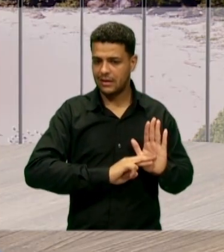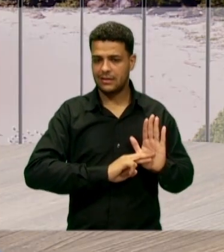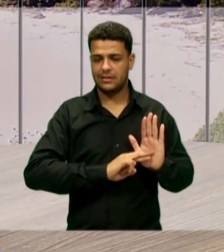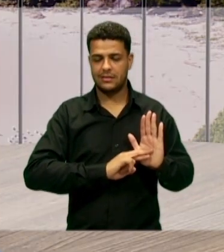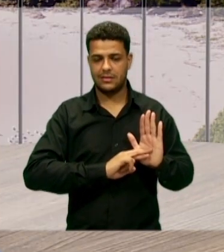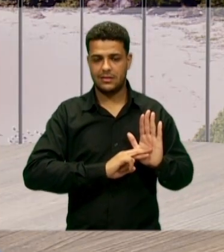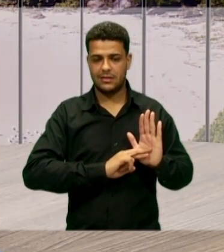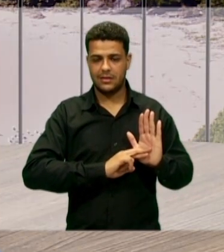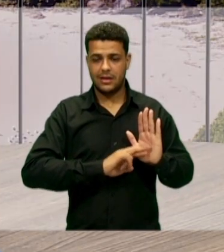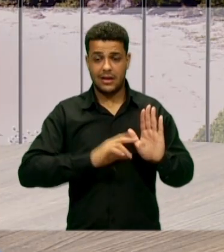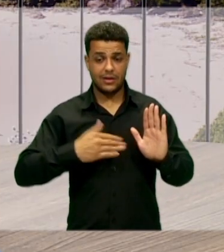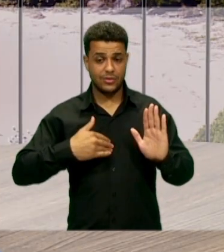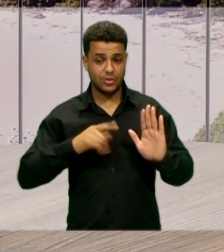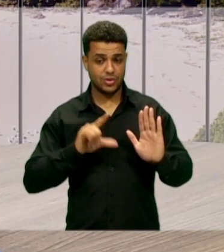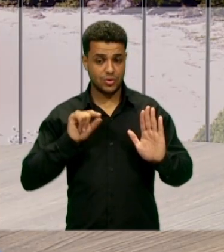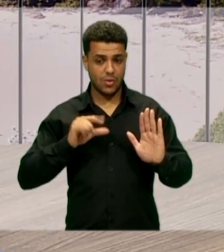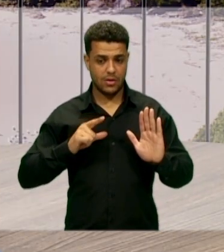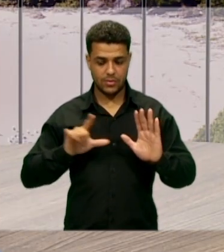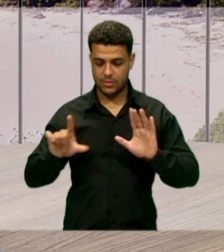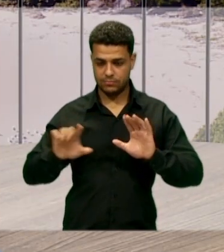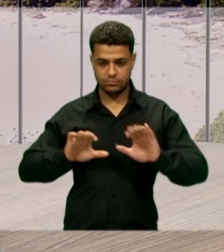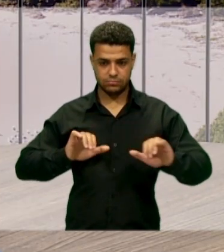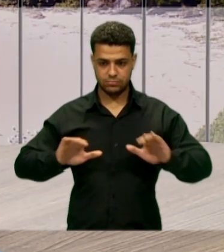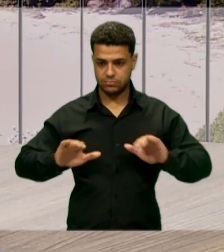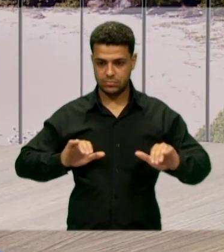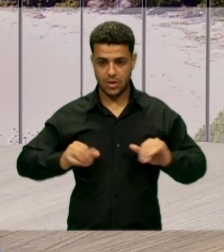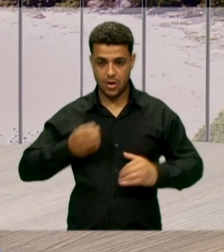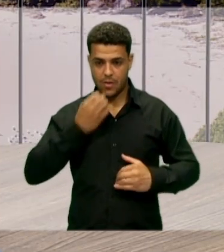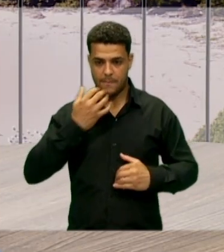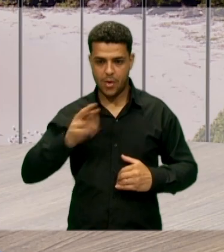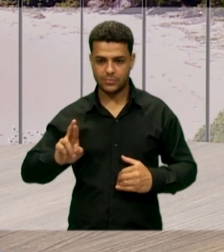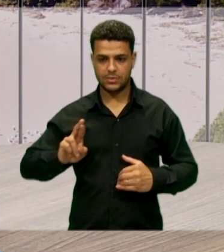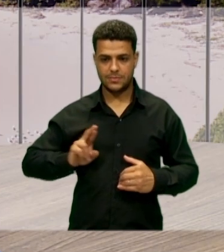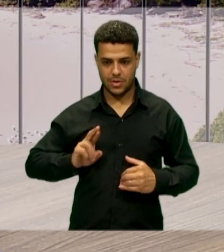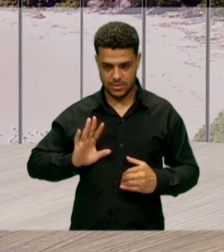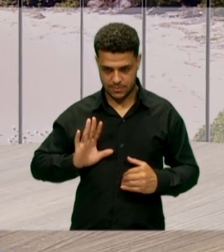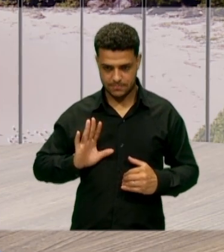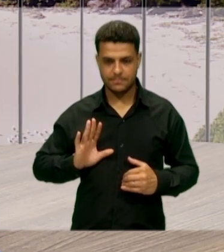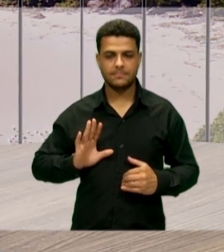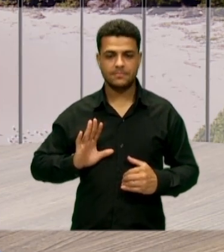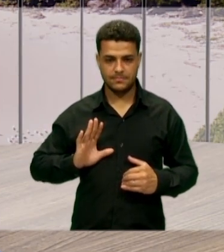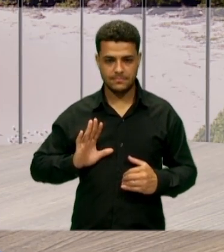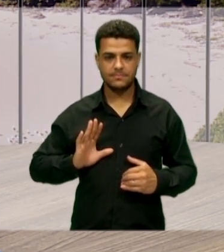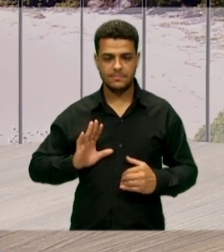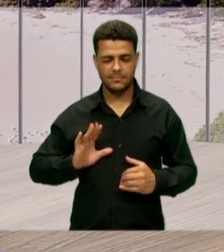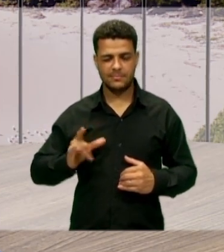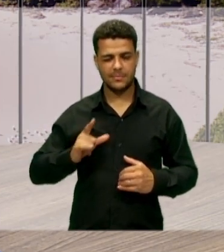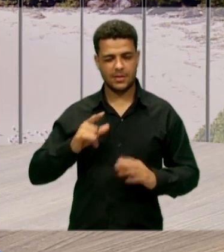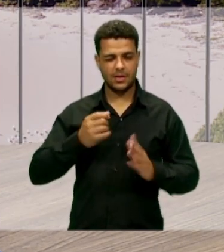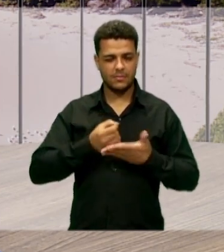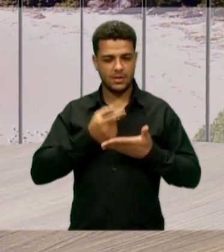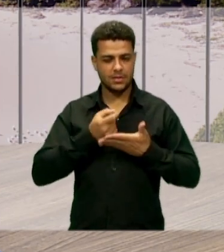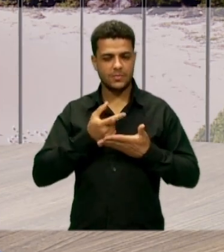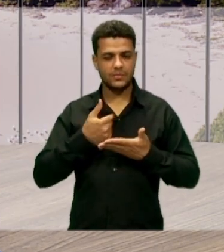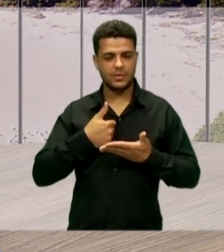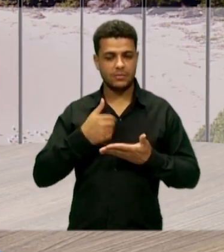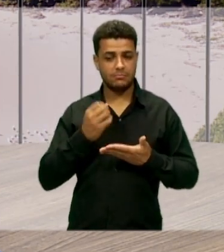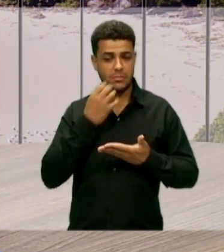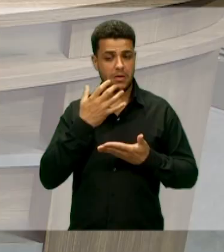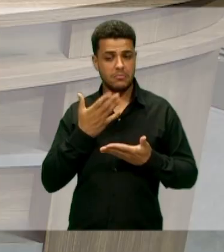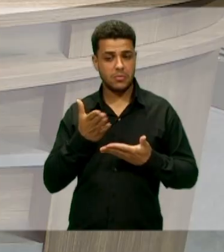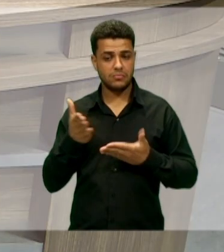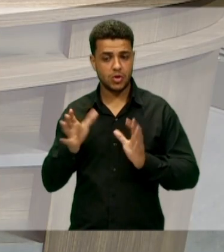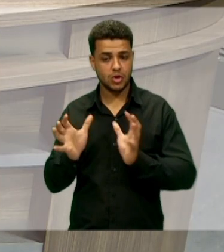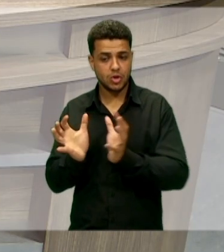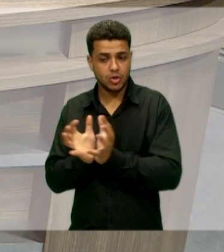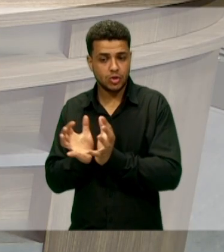hoje? Seleção de pacientes que a gente chama de bons respondedores. Então, às vezes a gente tem ali um medicamento que ele funciona muito bem para um